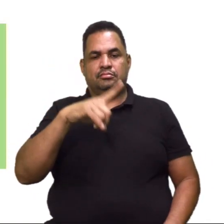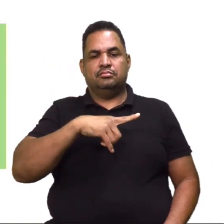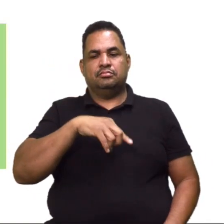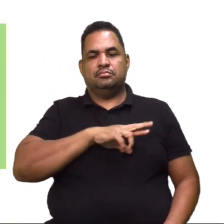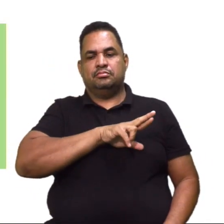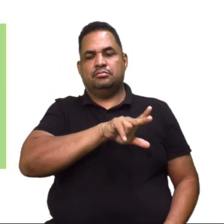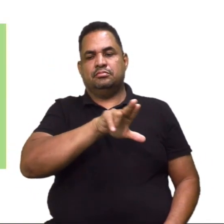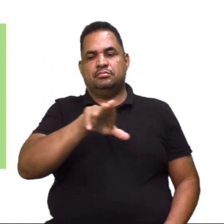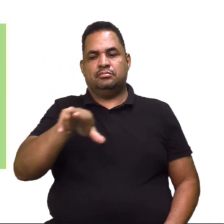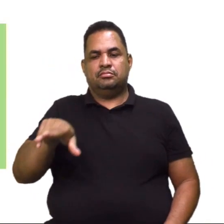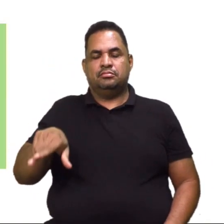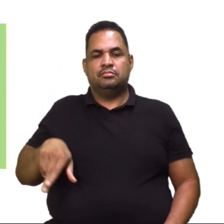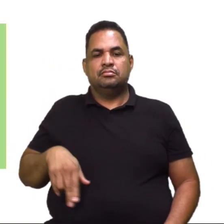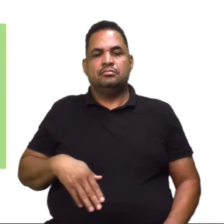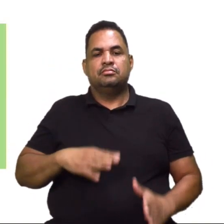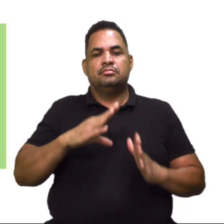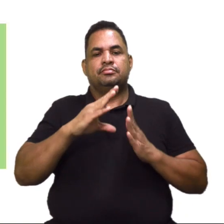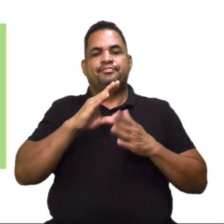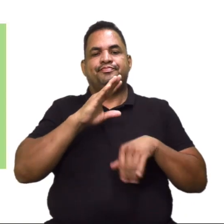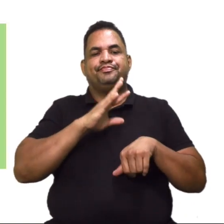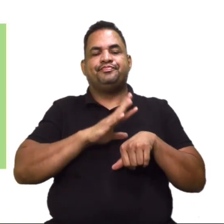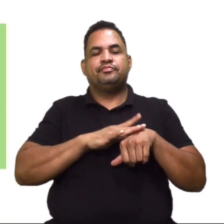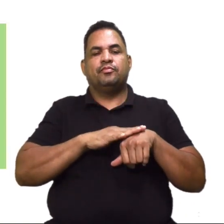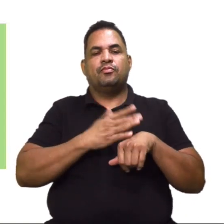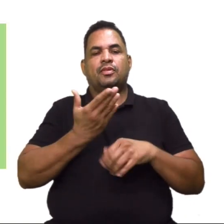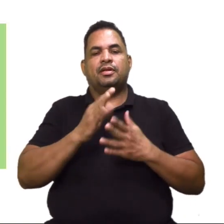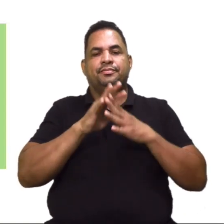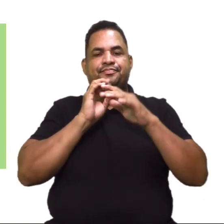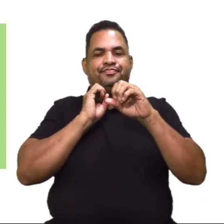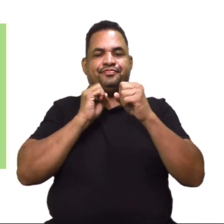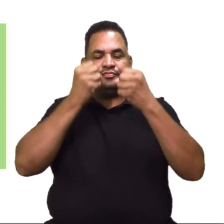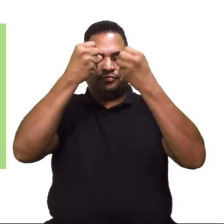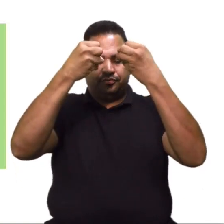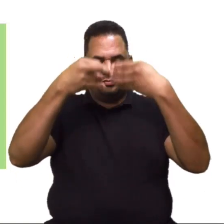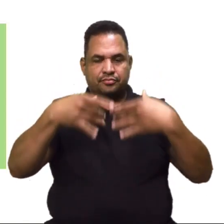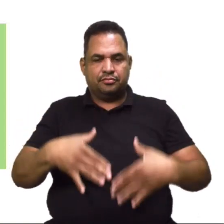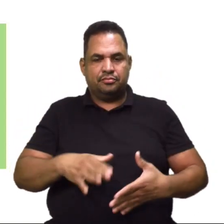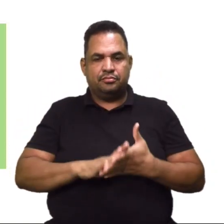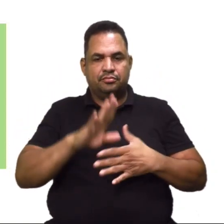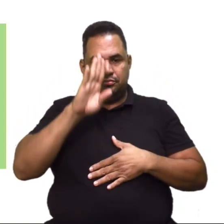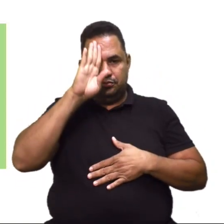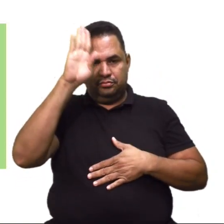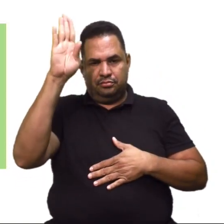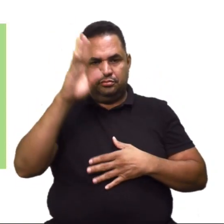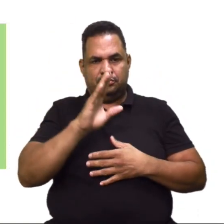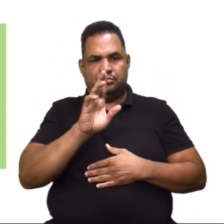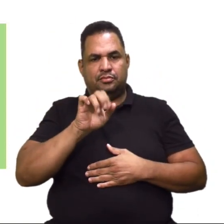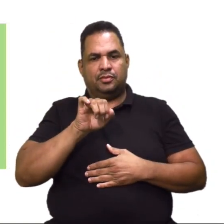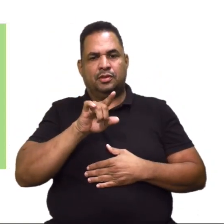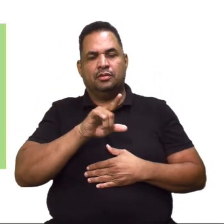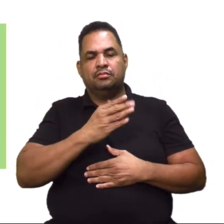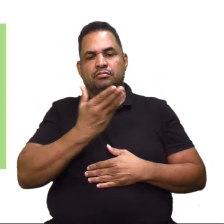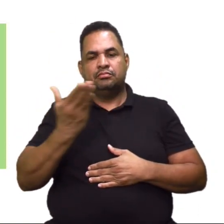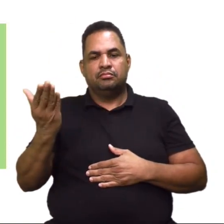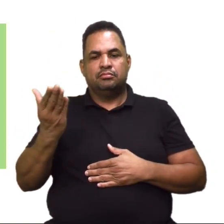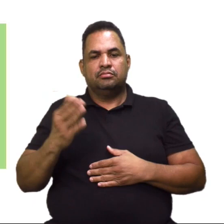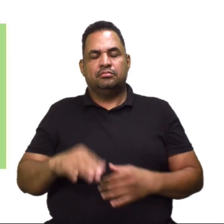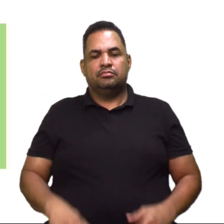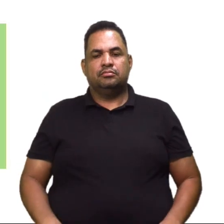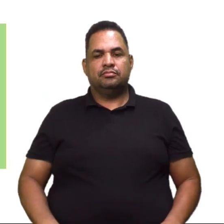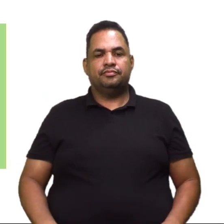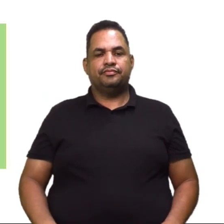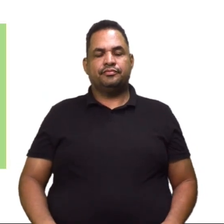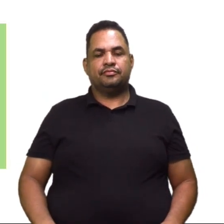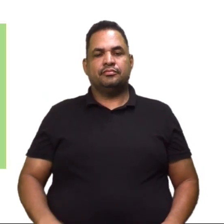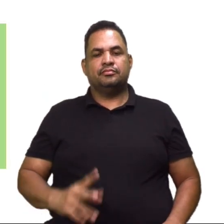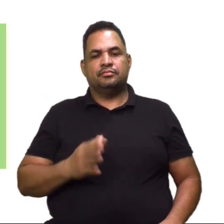várias doenças, tá? E aqui a gente abordou as principais. Então a gente tem a gonorreia, a sífilis, a clamídia, que